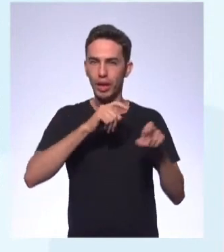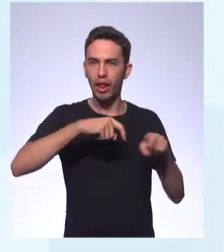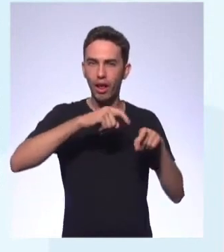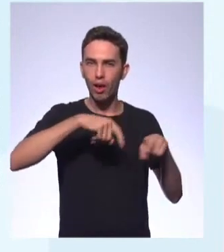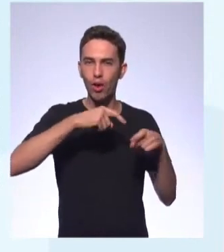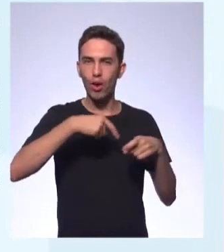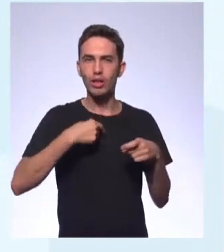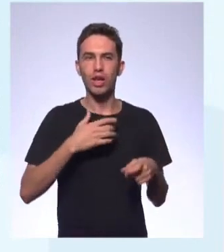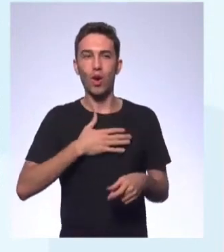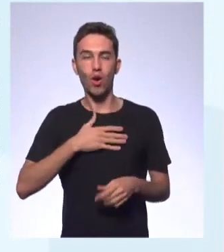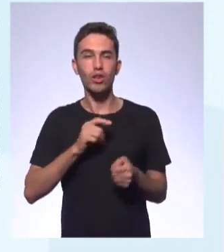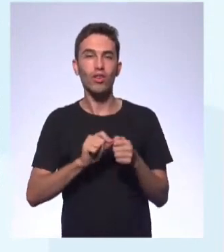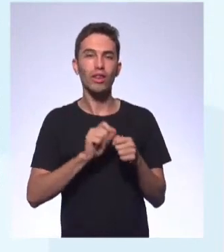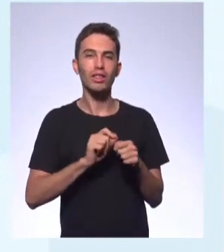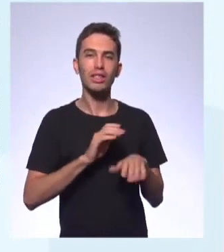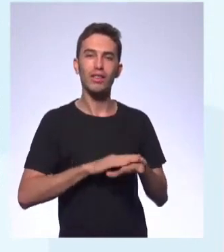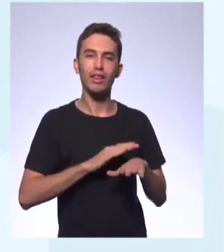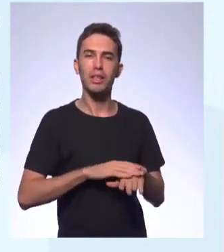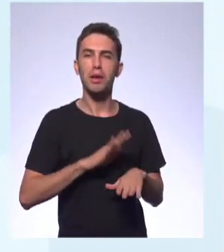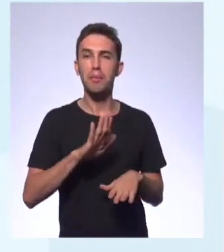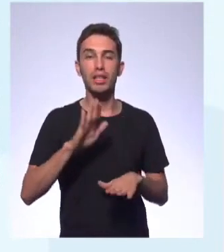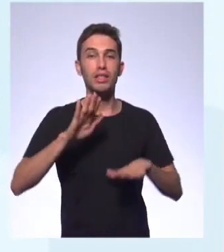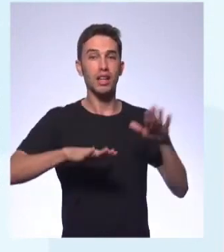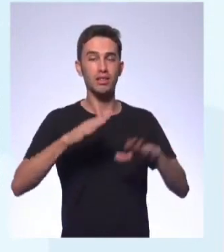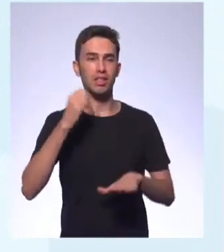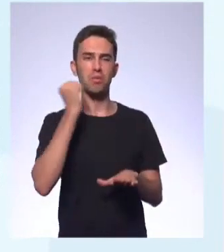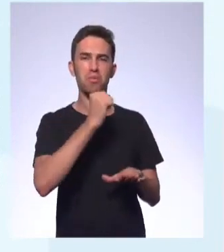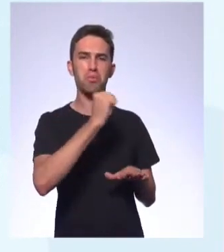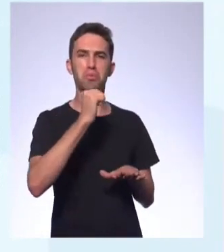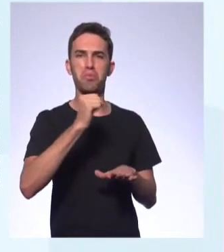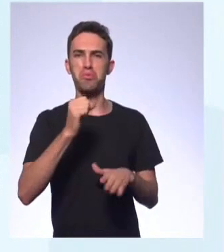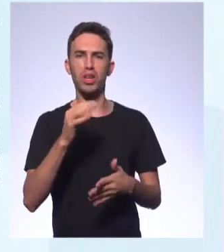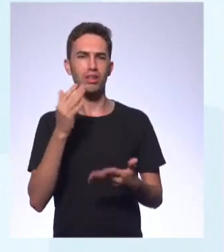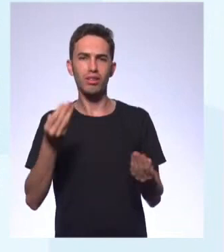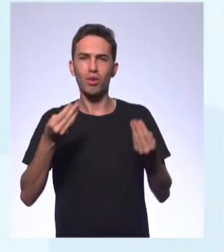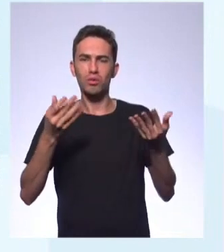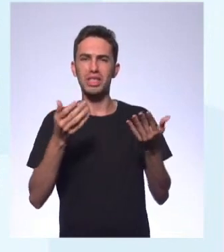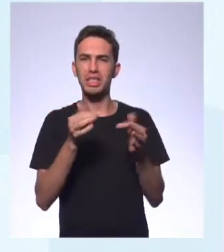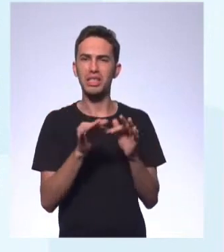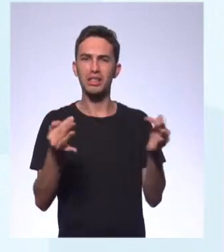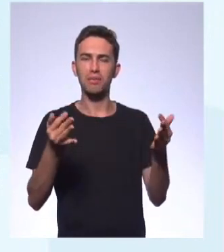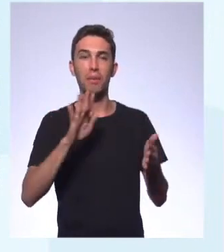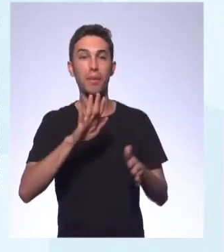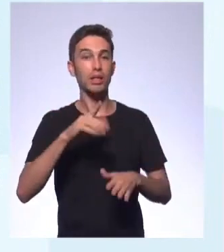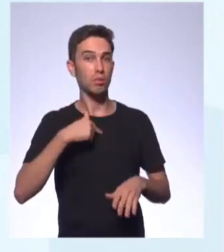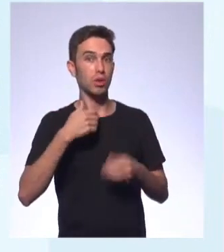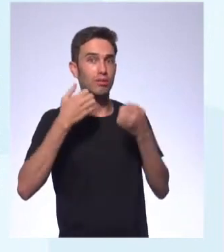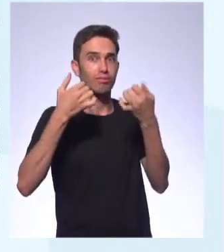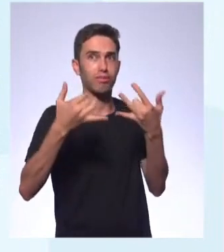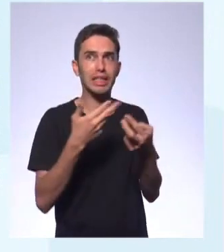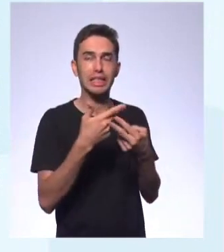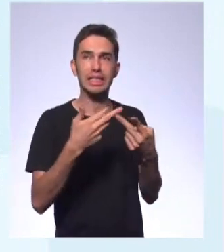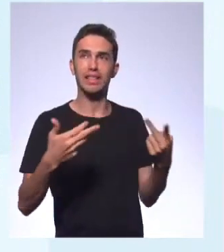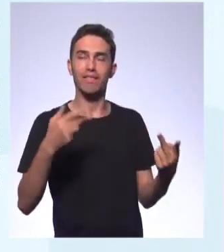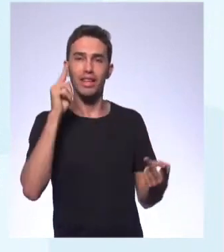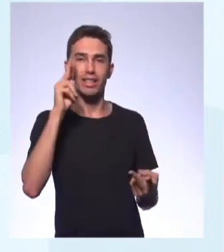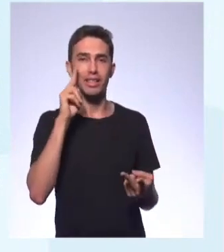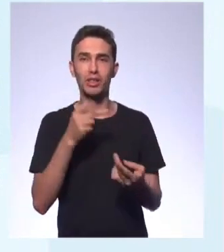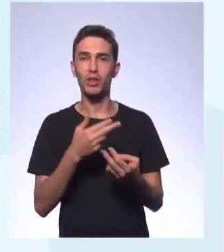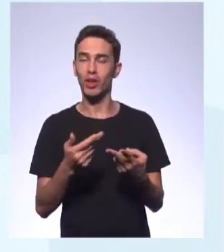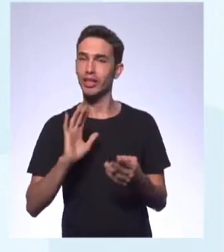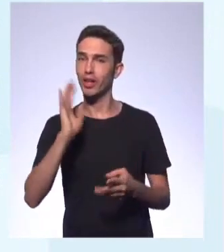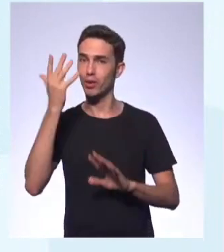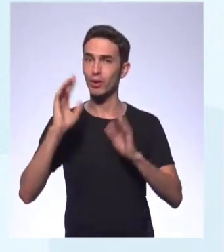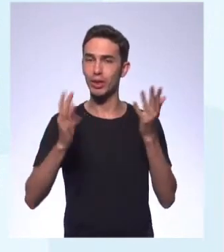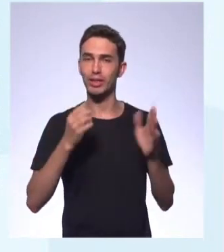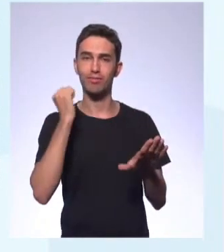que as mais das vezes é causa de assassinatos estúpidos. Poderia contar a você muitos casos dessa ostentação de assassinato,